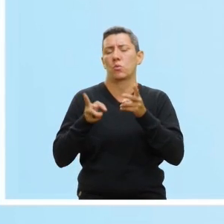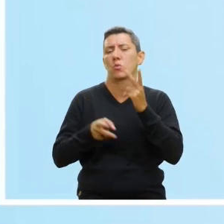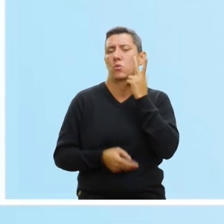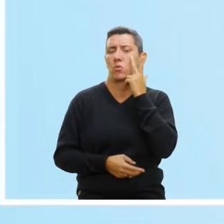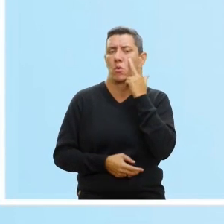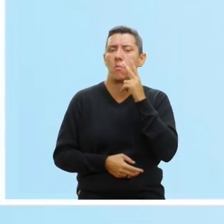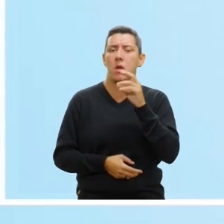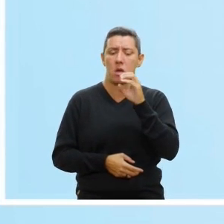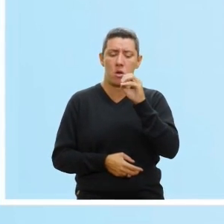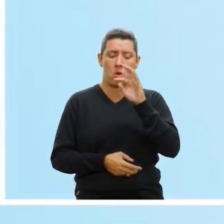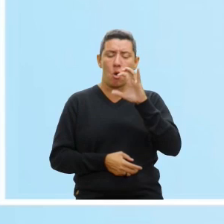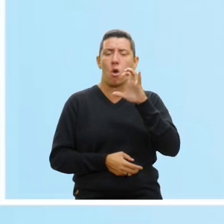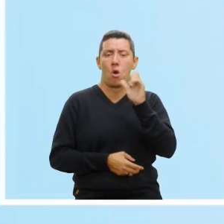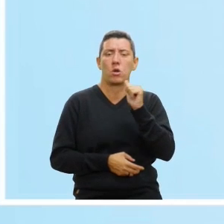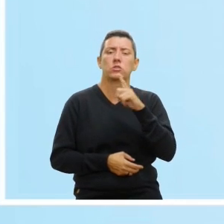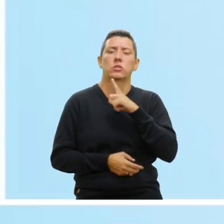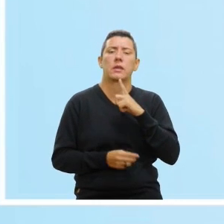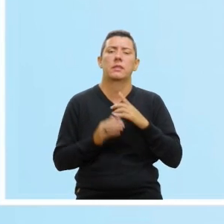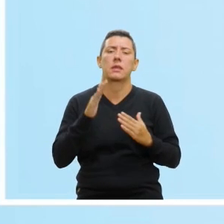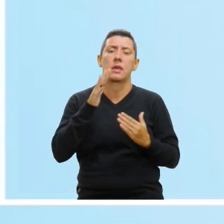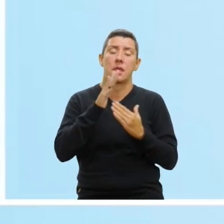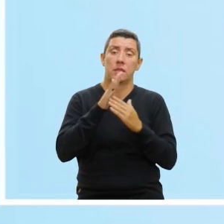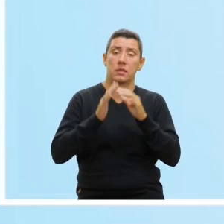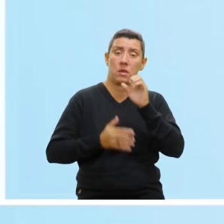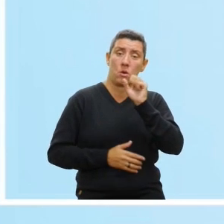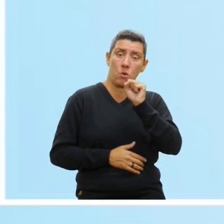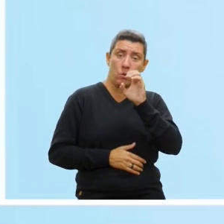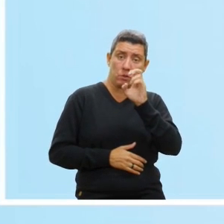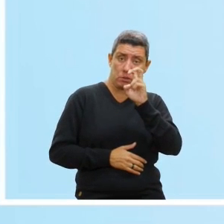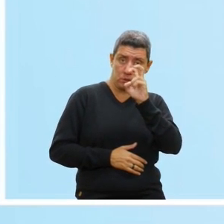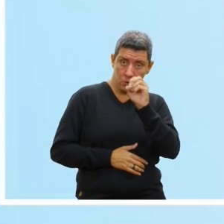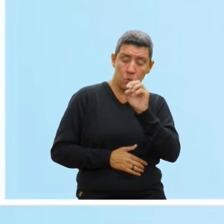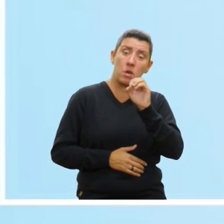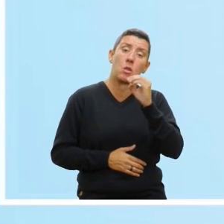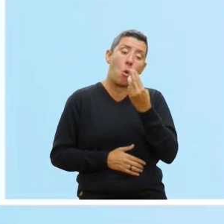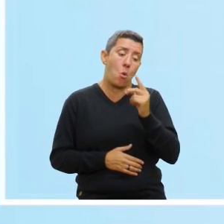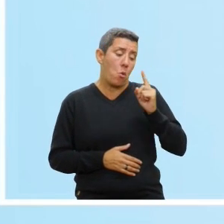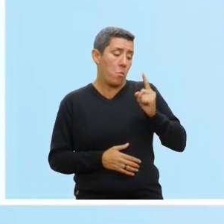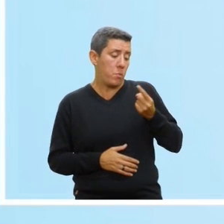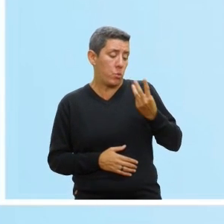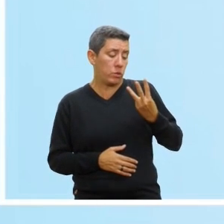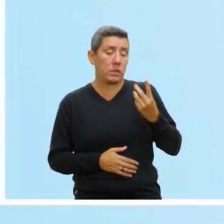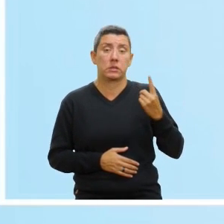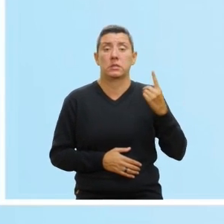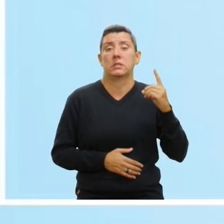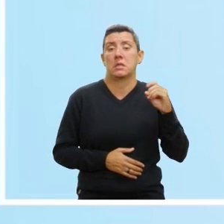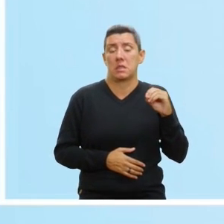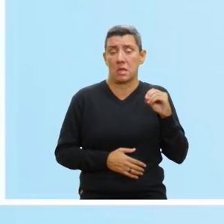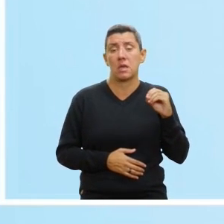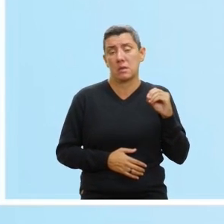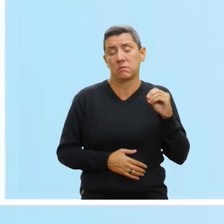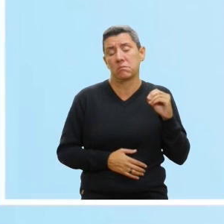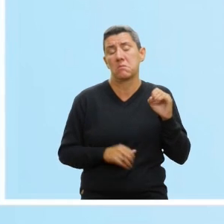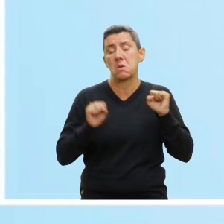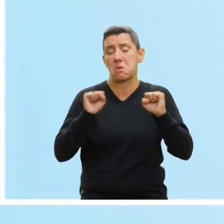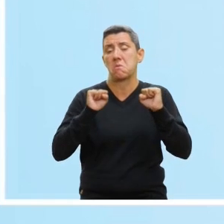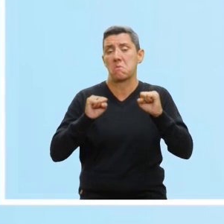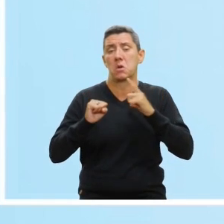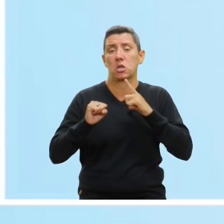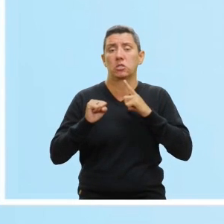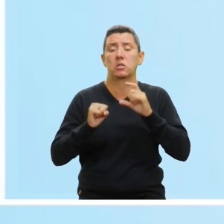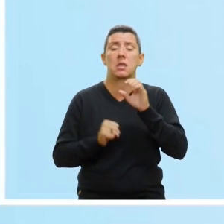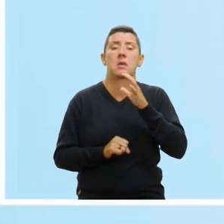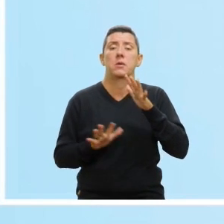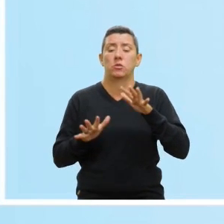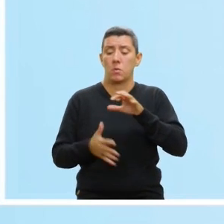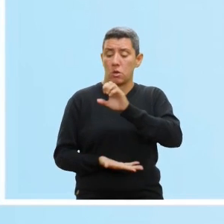Ela trabalha na faixa de 850 nanômetro ou 1310, ok? Então, eu posso ter lá 80 roteadores